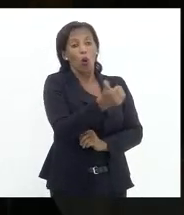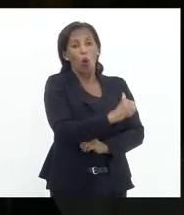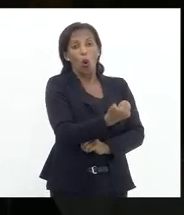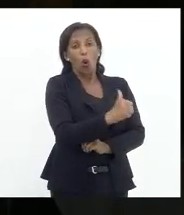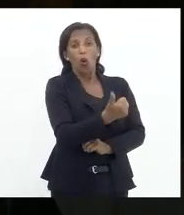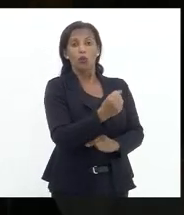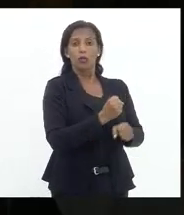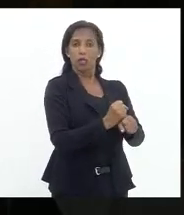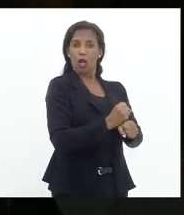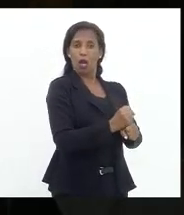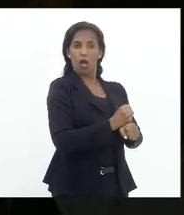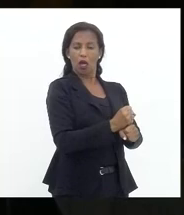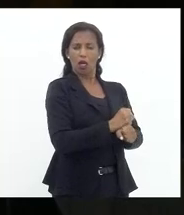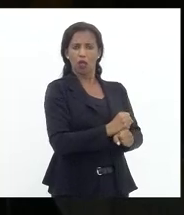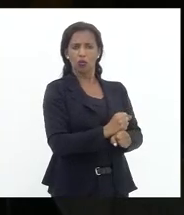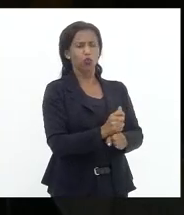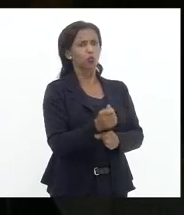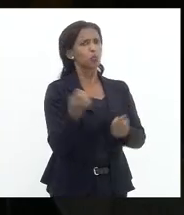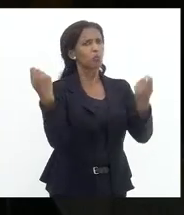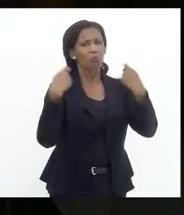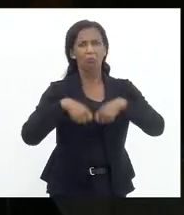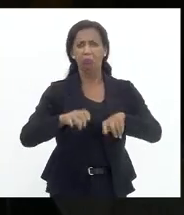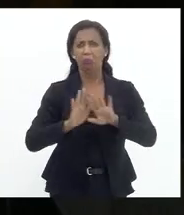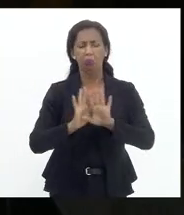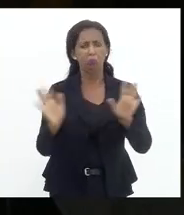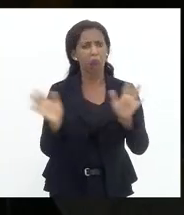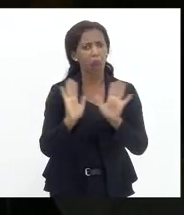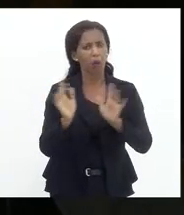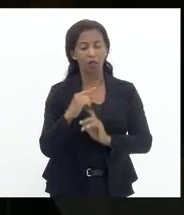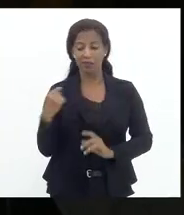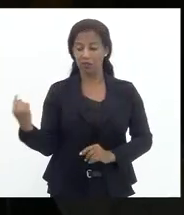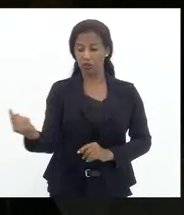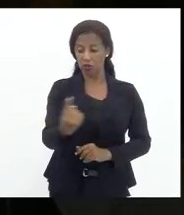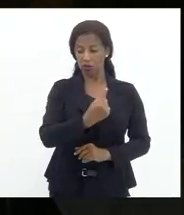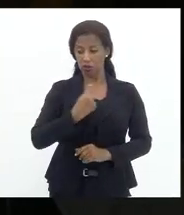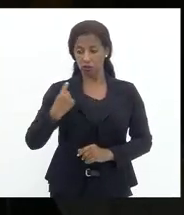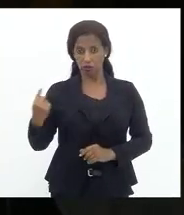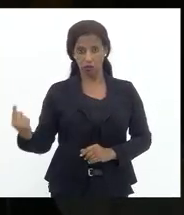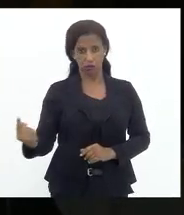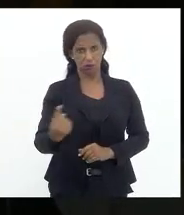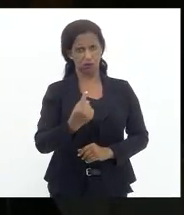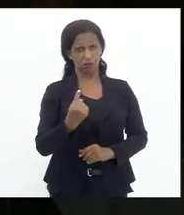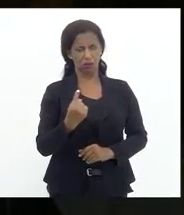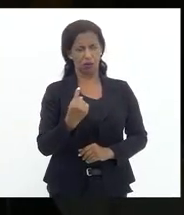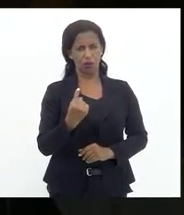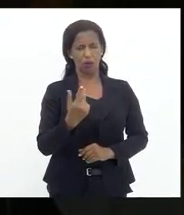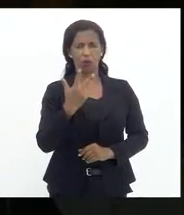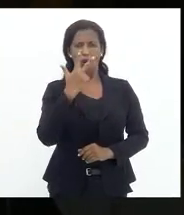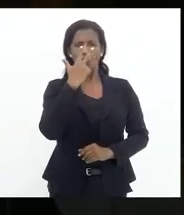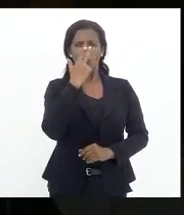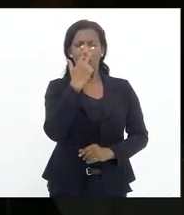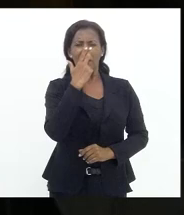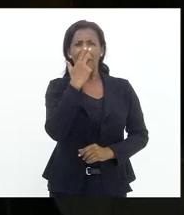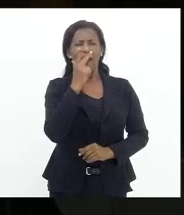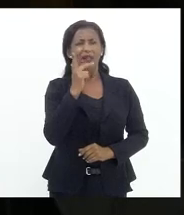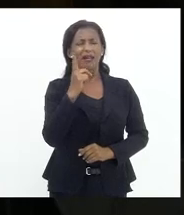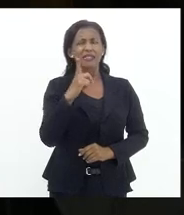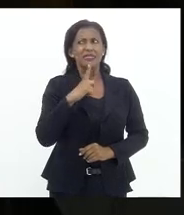não há necessidade de nós o que parece sim uma